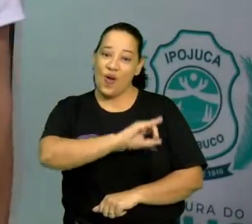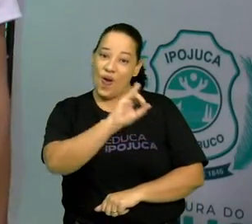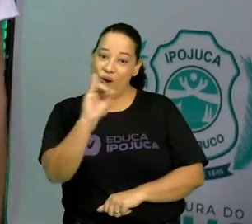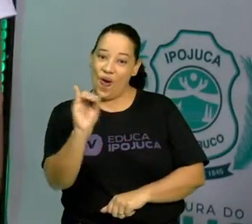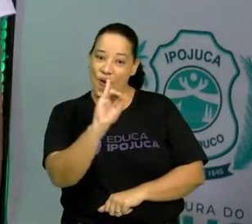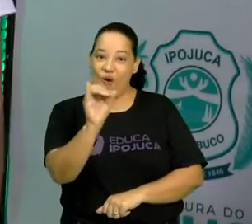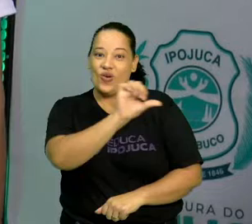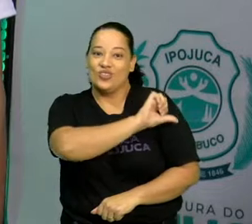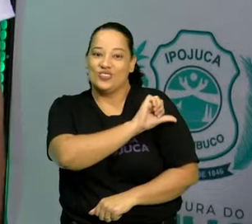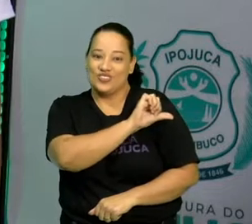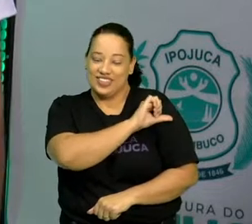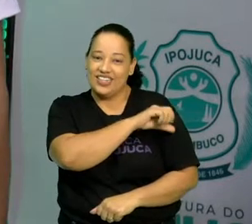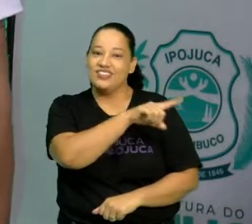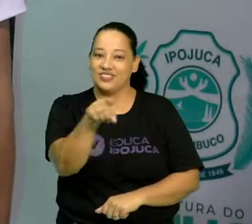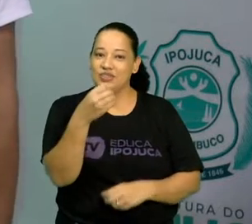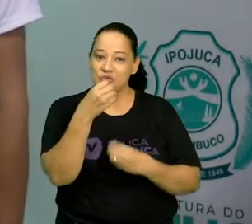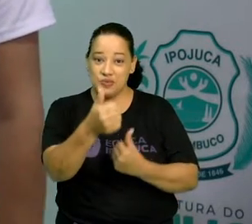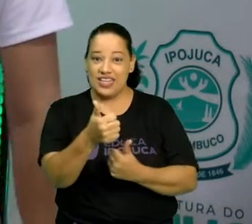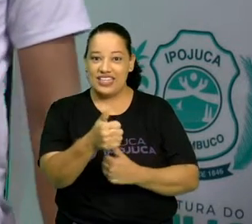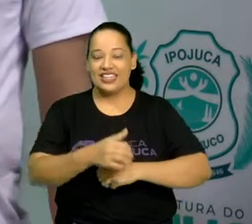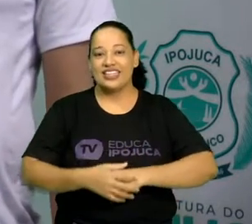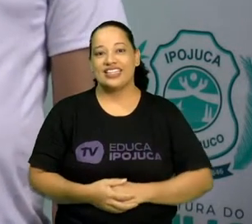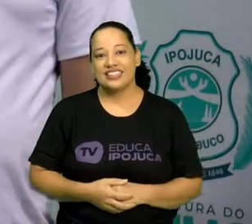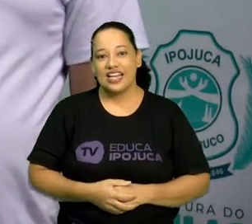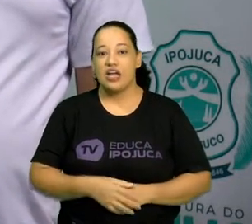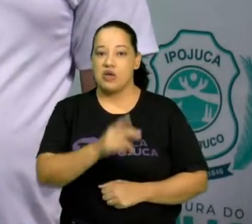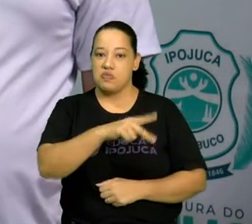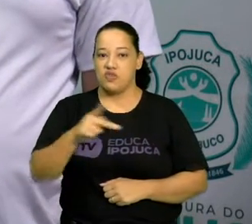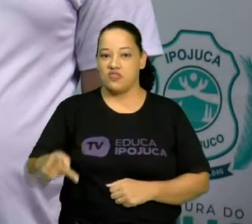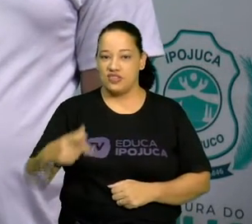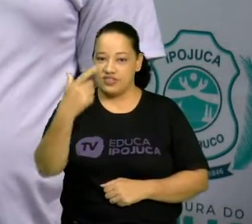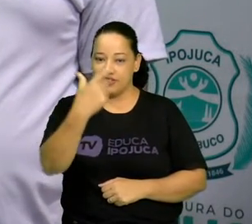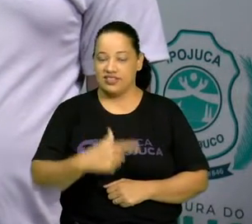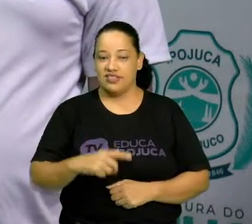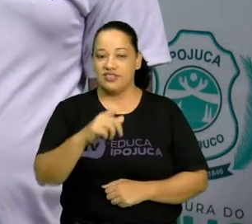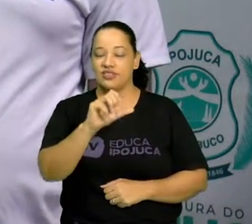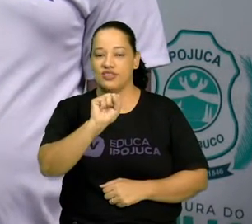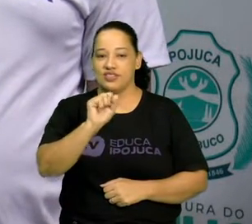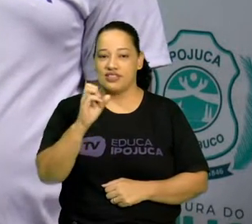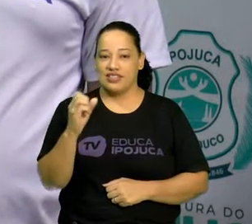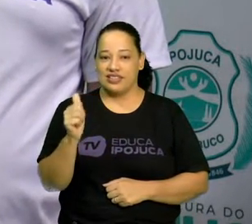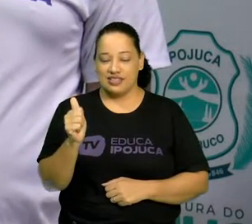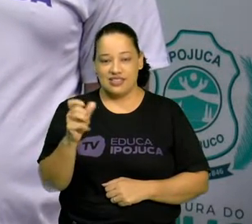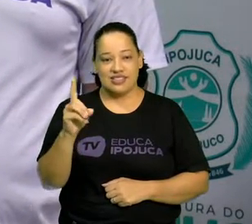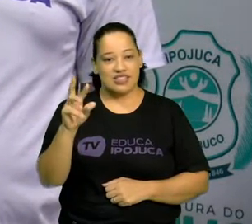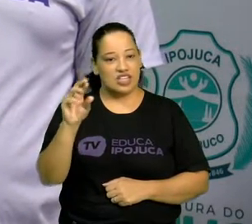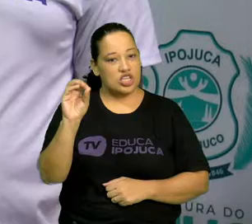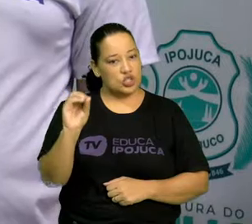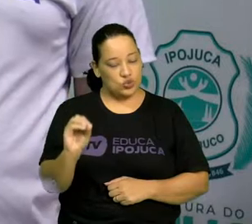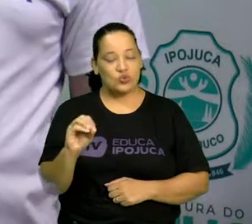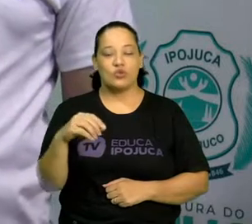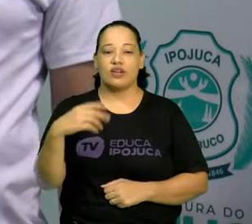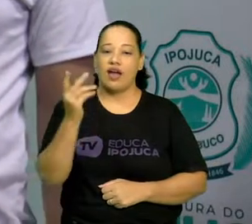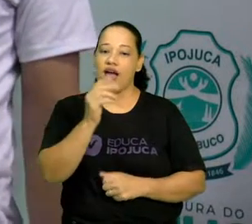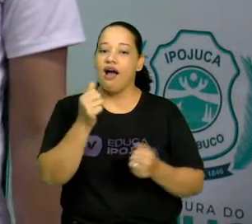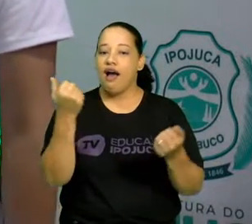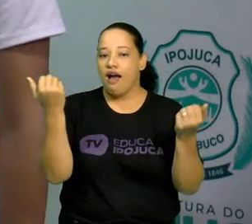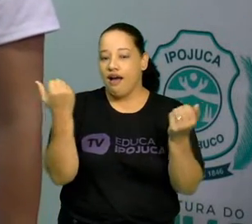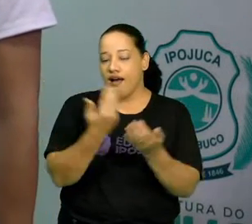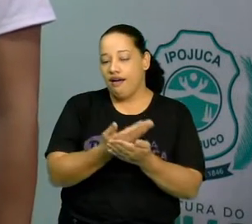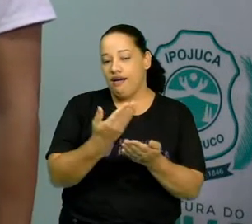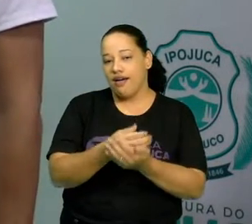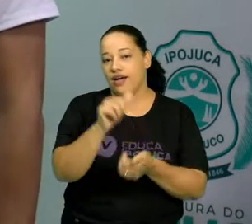Oi, nono ano, tudo bom com vocês? Professor Sandro Guerra, aula de artes, mais uma vez aqui na nossa